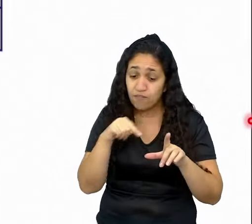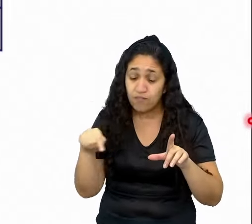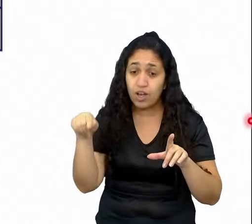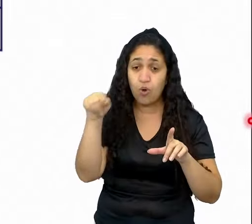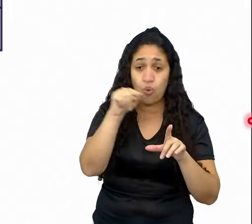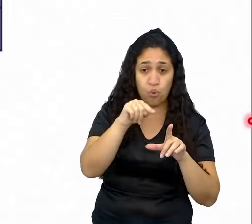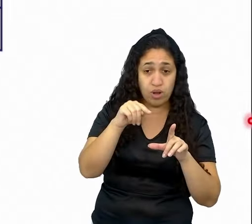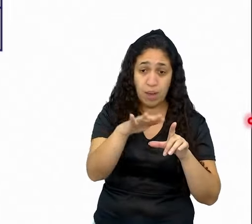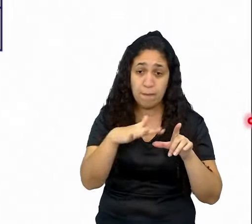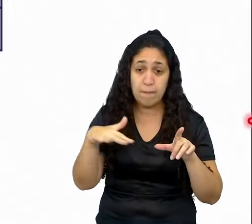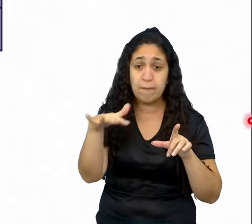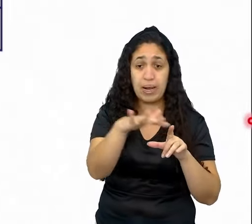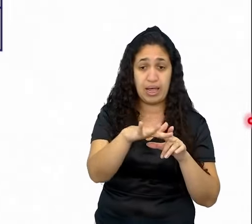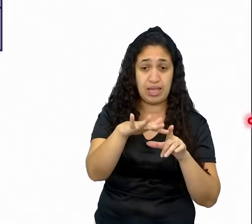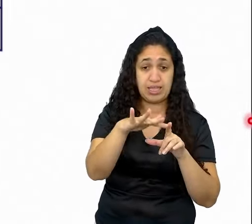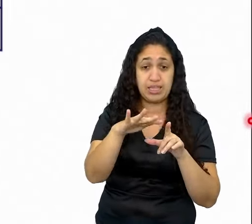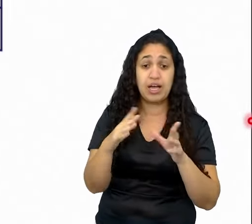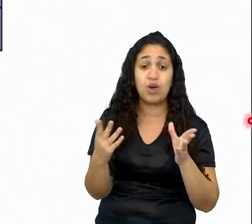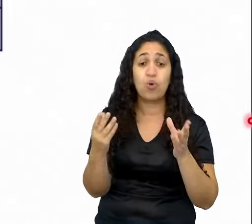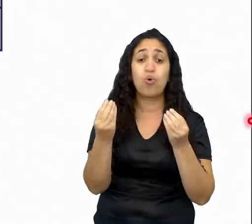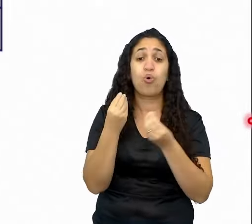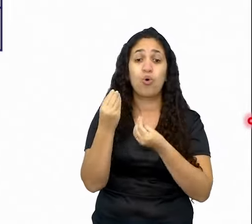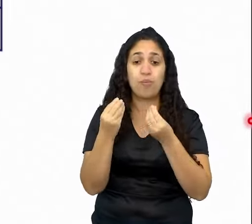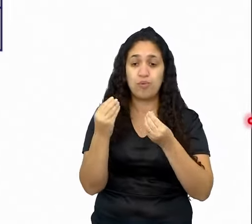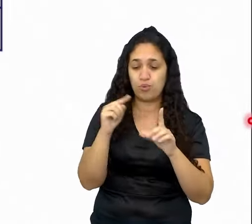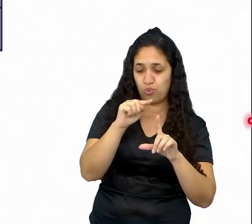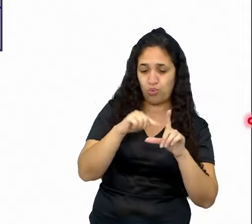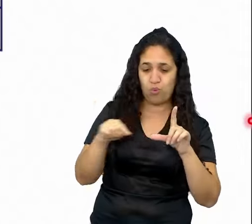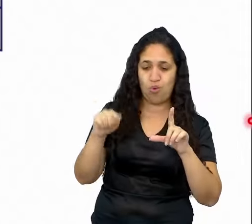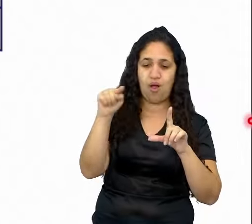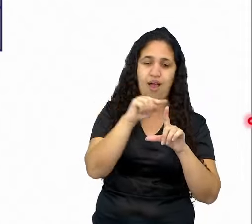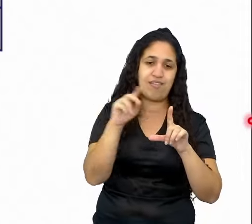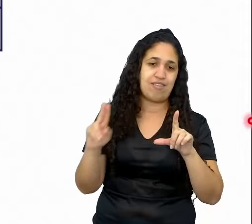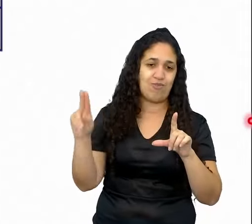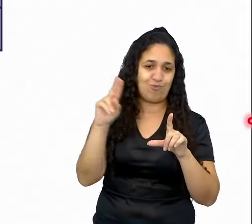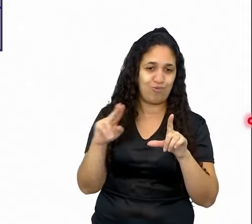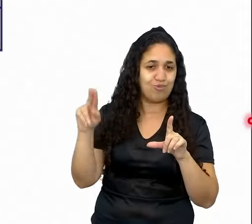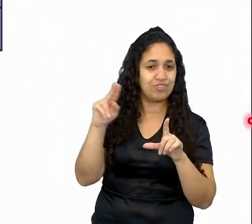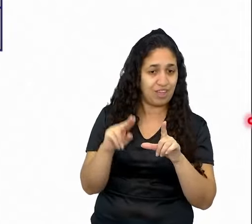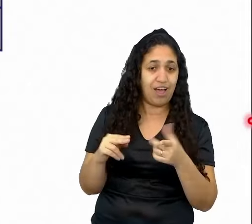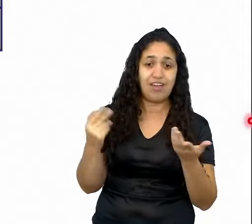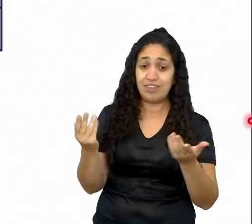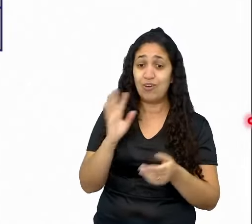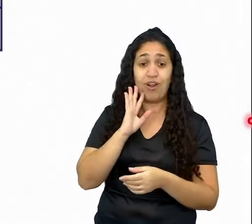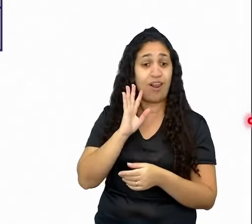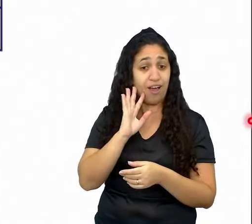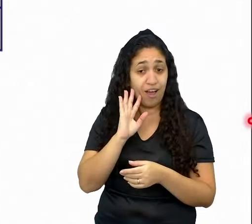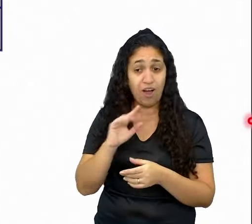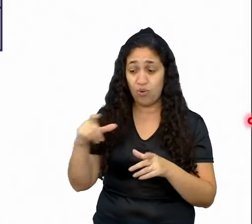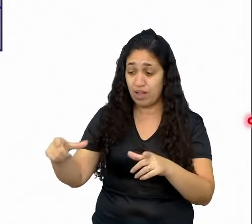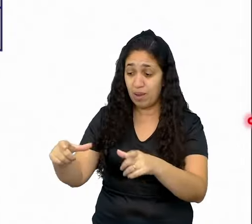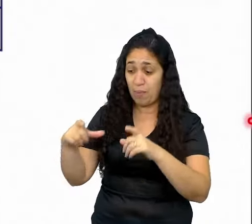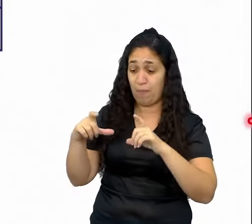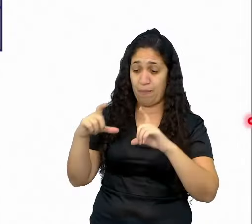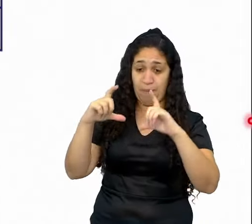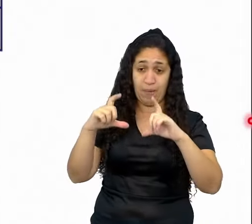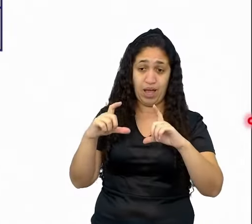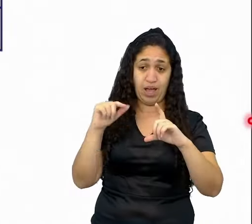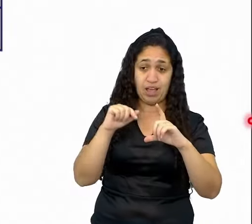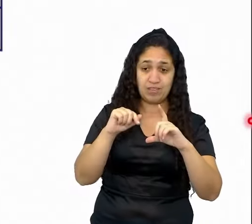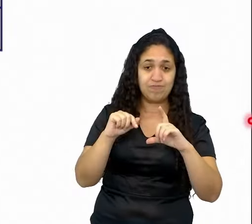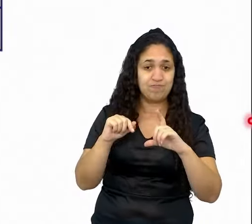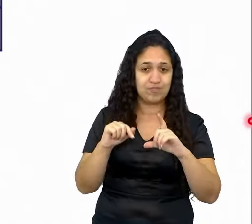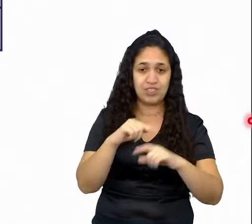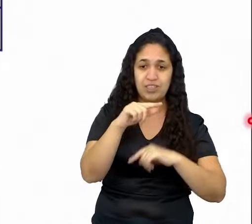um quadrado. Então, é bem bacana aqui como ele faz um jogo legal, né? Com quadrados e